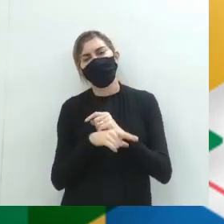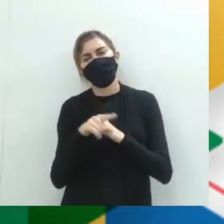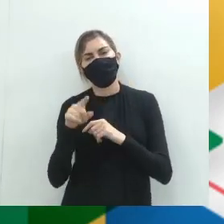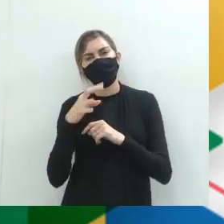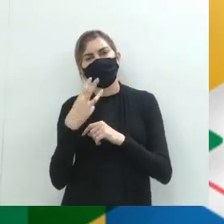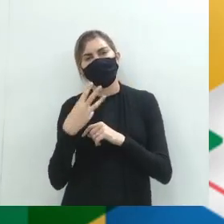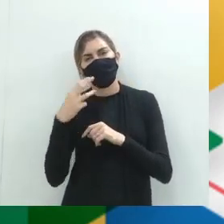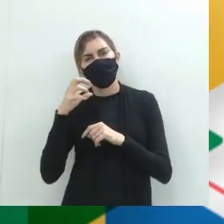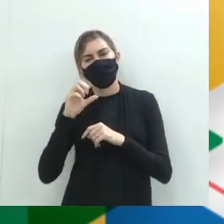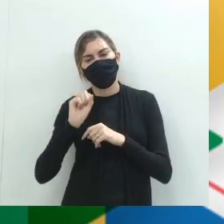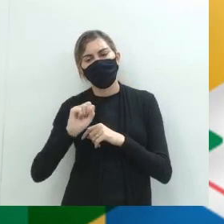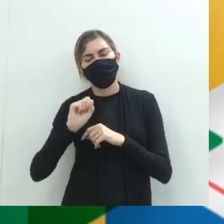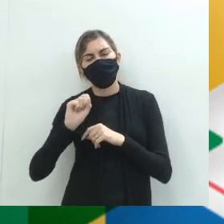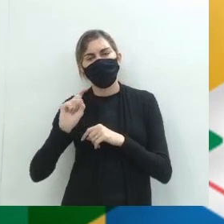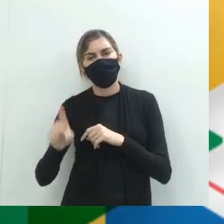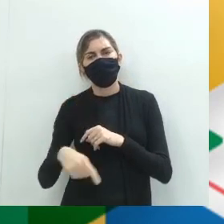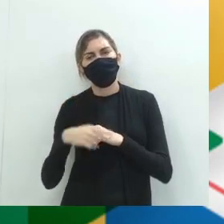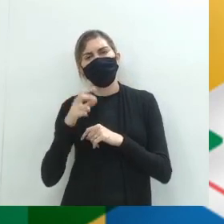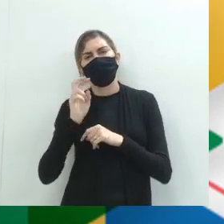é